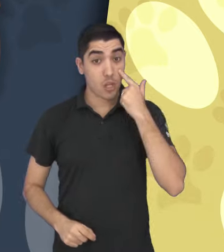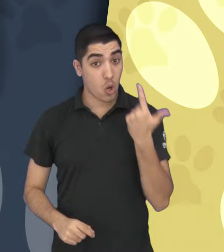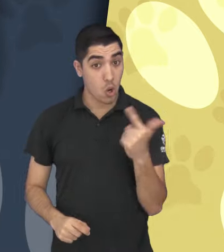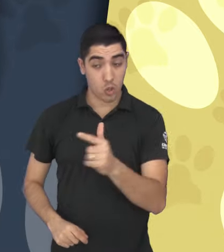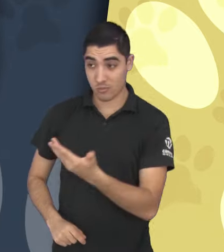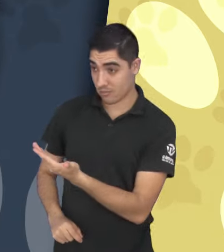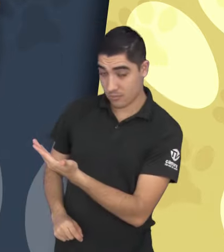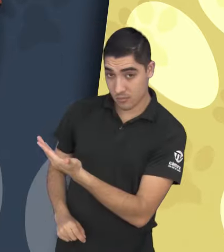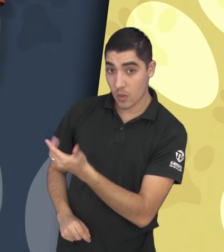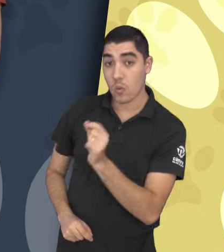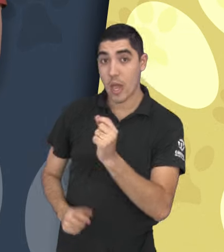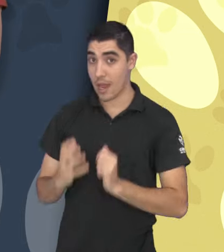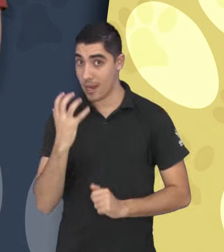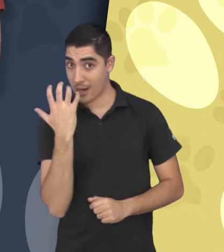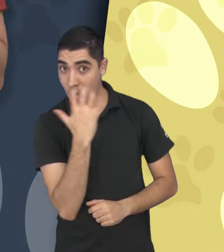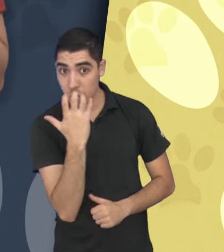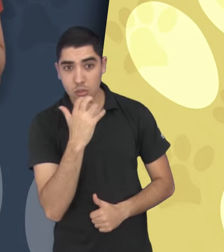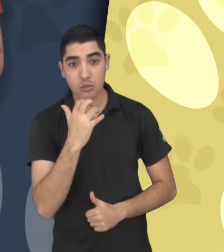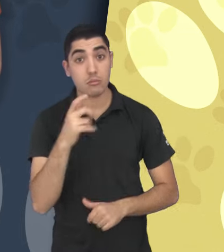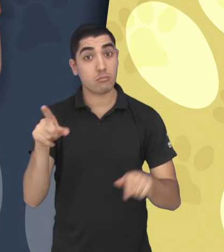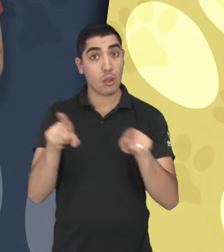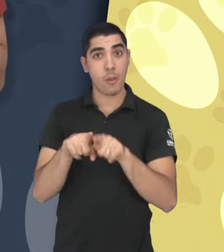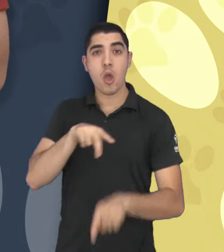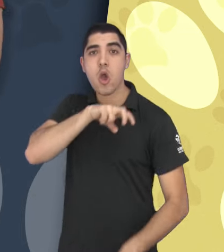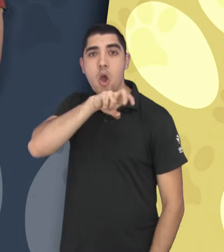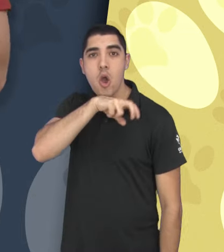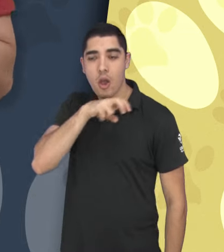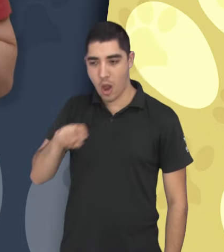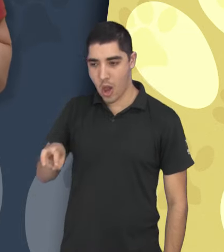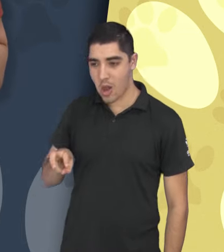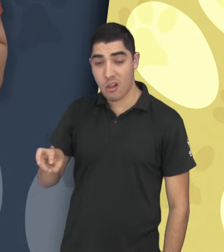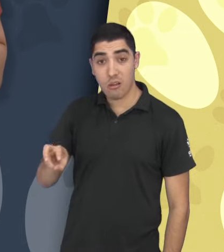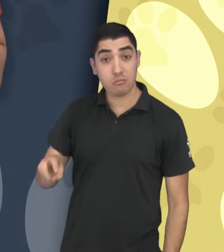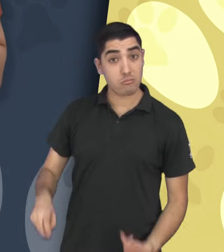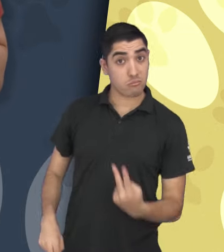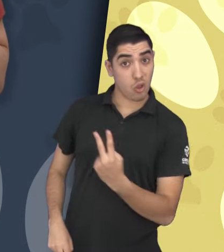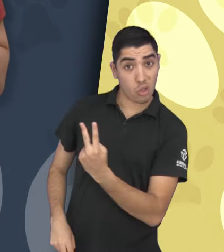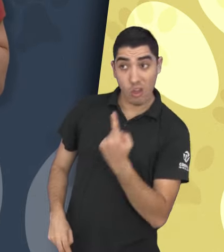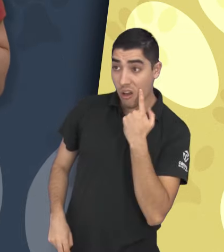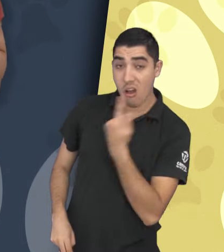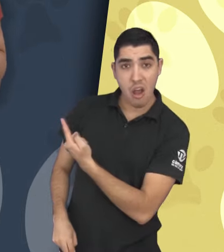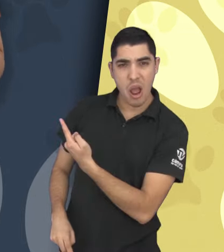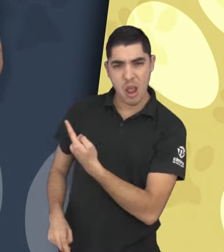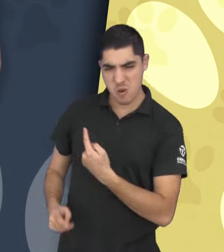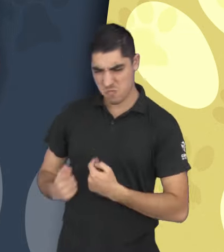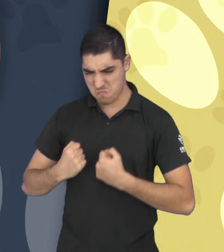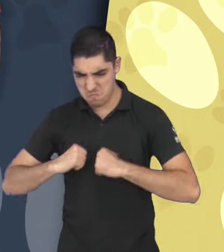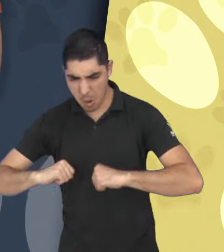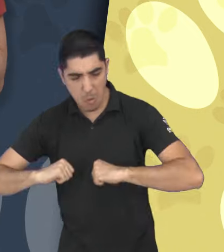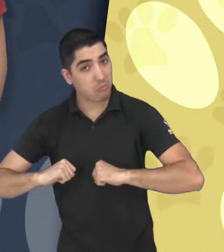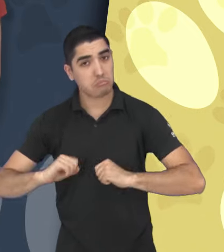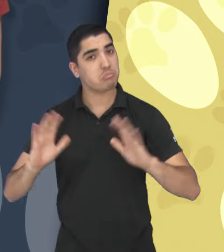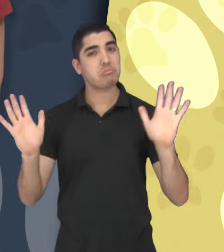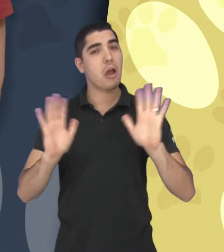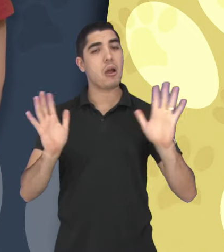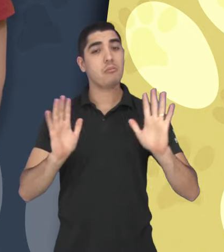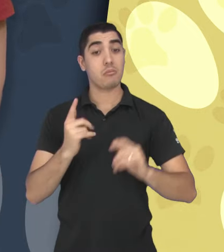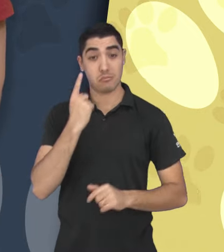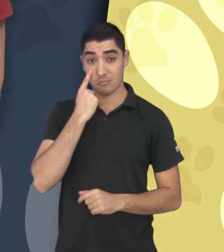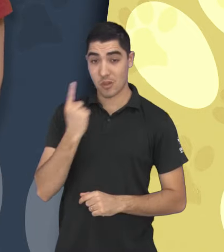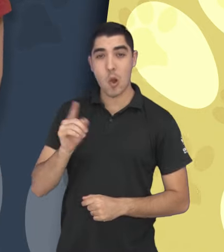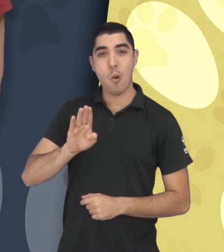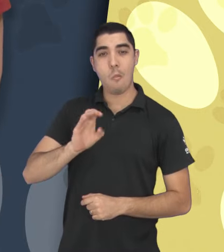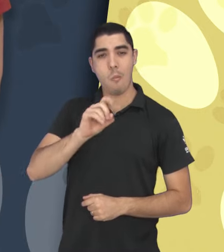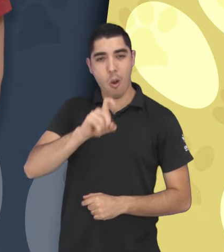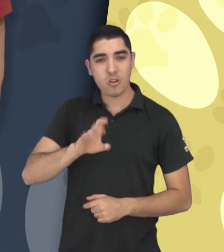tem como pets um cachorro e uma cobra. E nenhum dos dois parece se incomodar com a presença do outro. O boxer, inclusive, deu